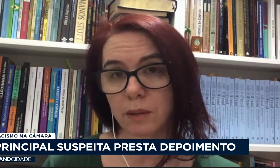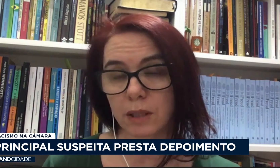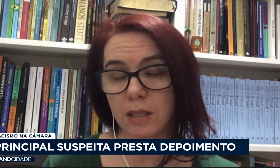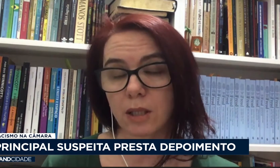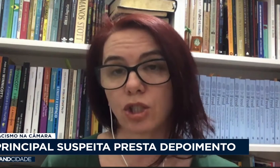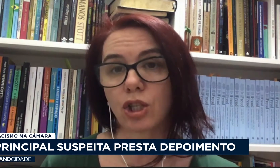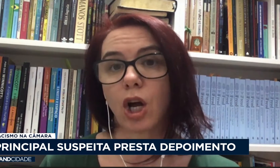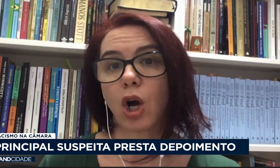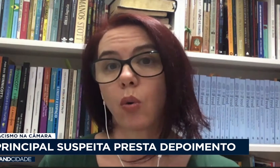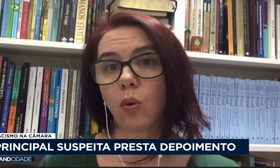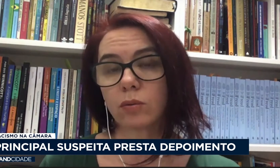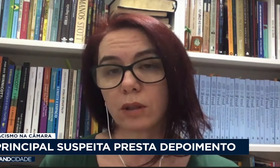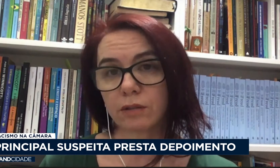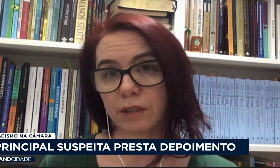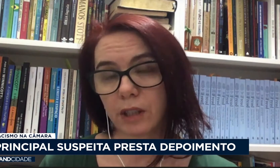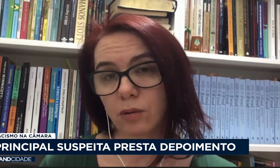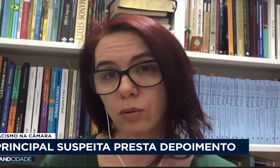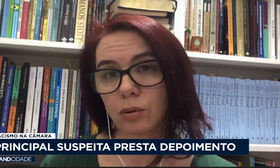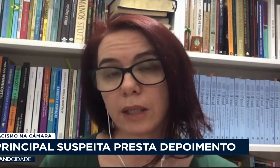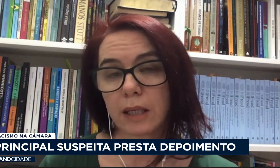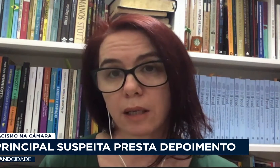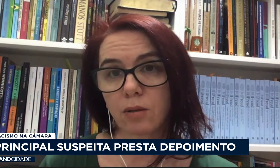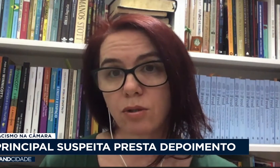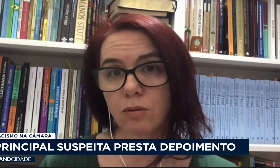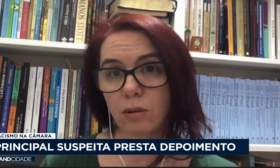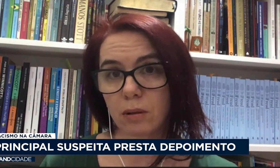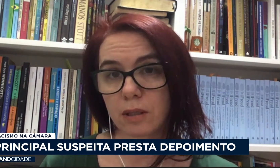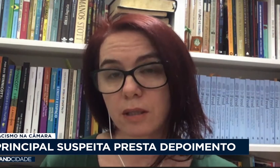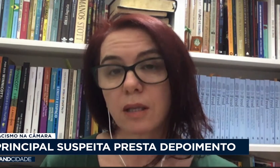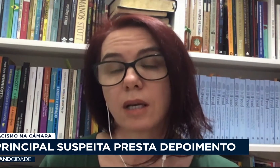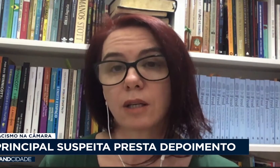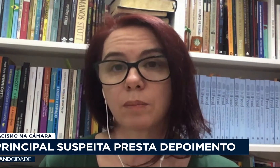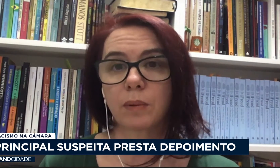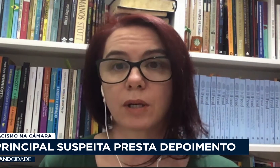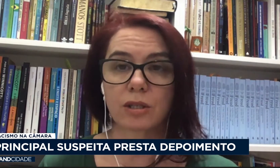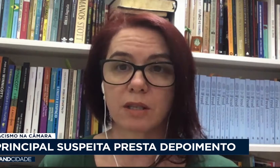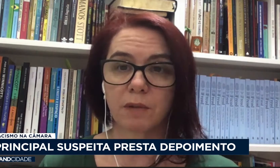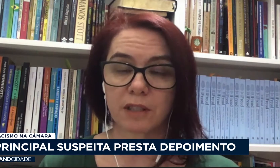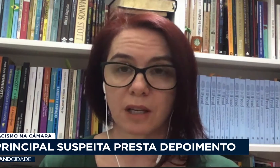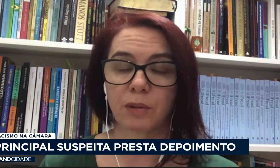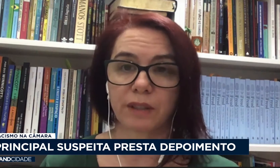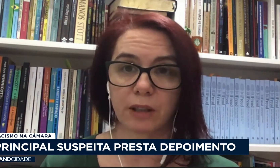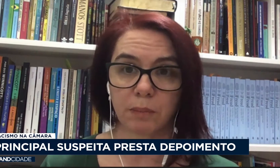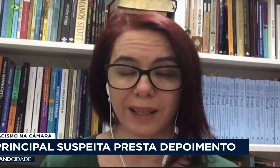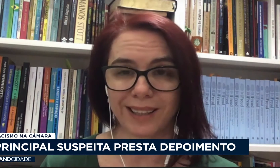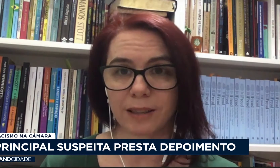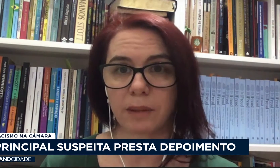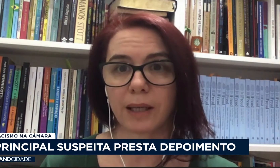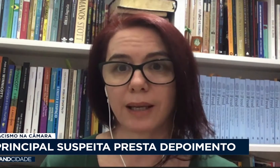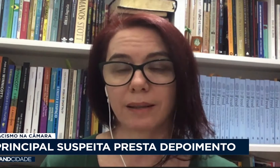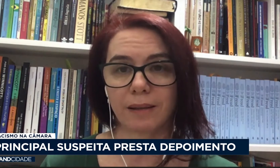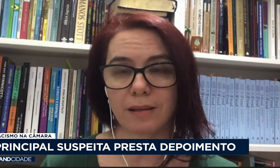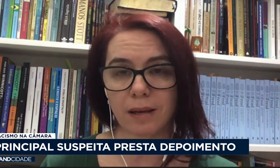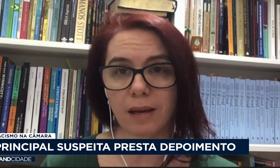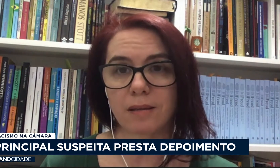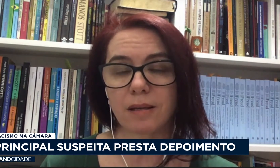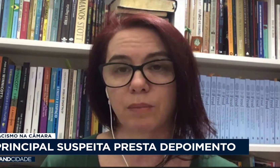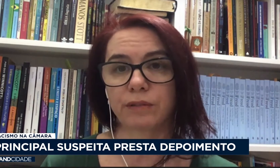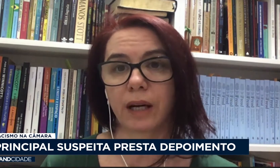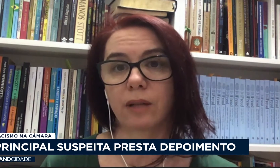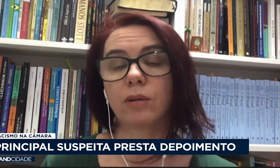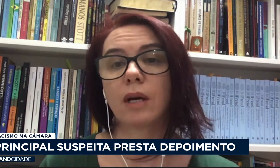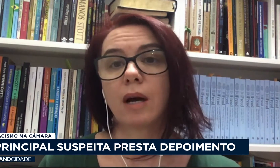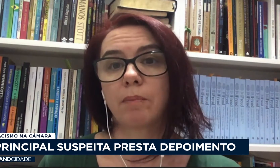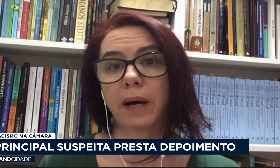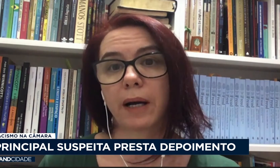de comissão processante contra o Vereador Nelson bozzi que pode se aprovado pela câmara e a tendência